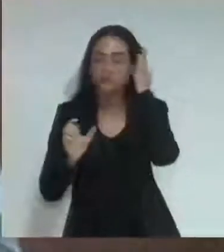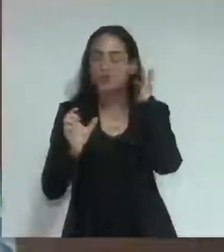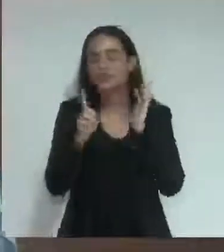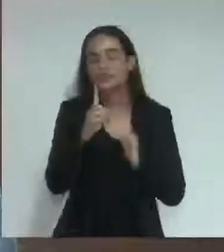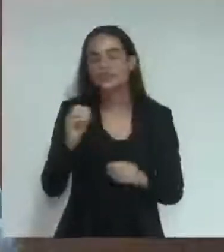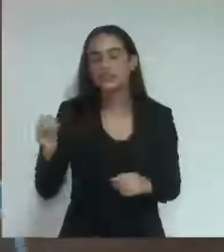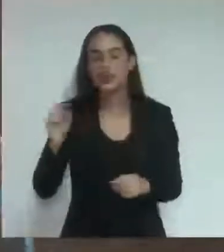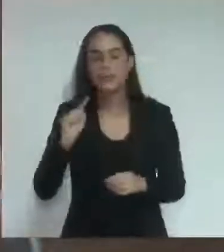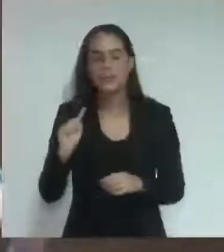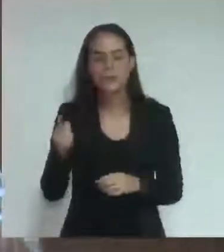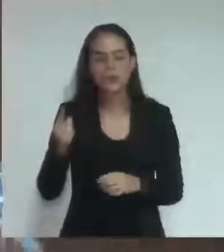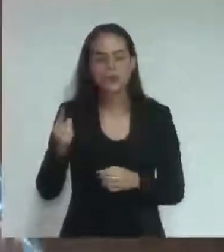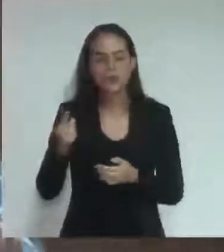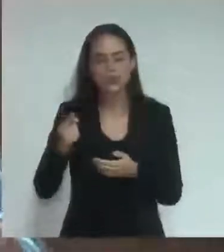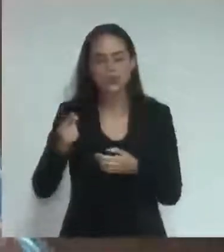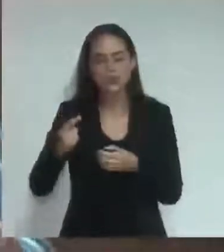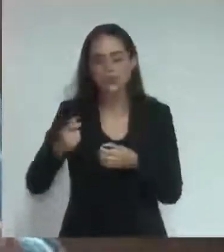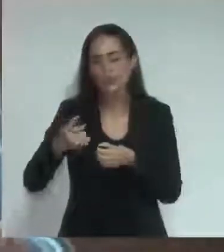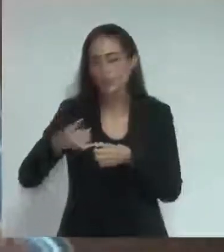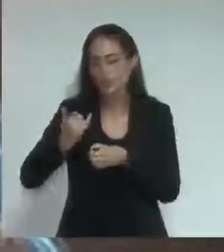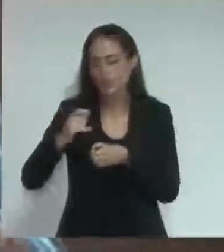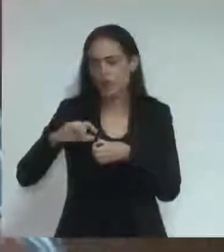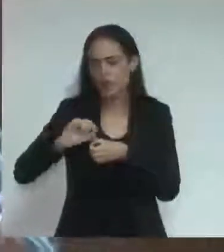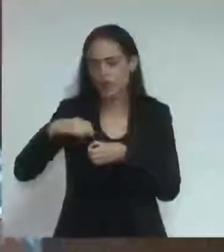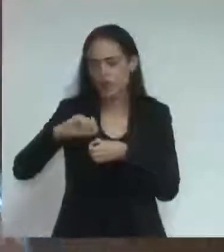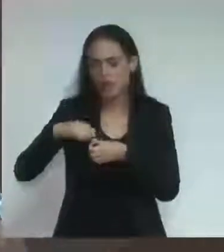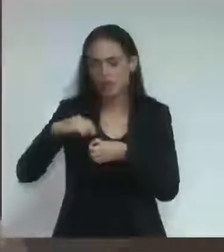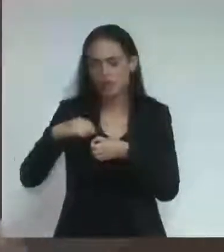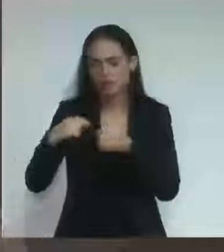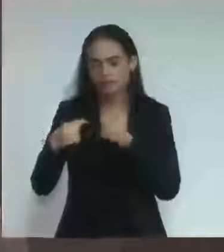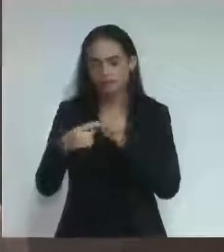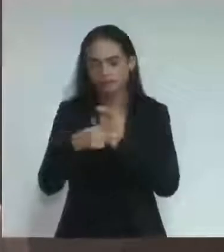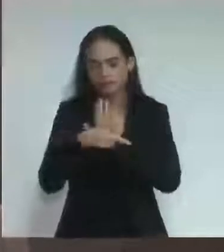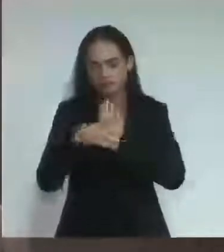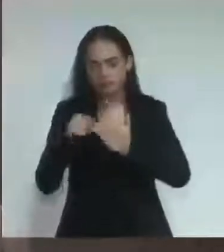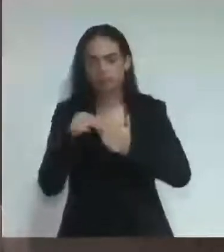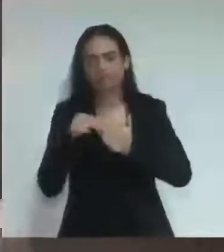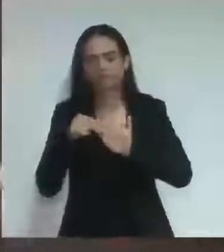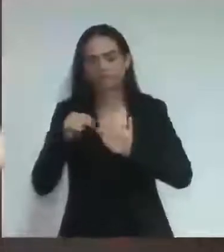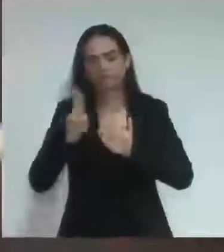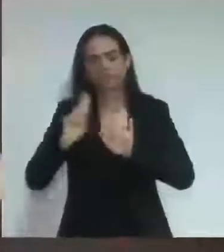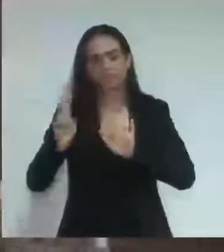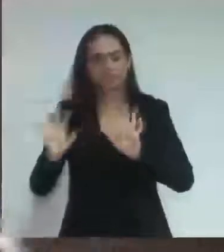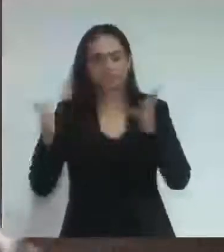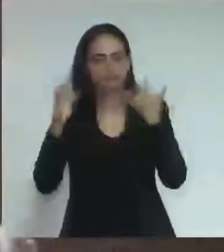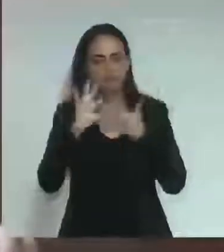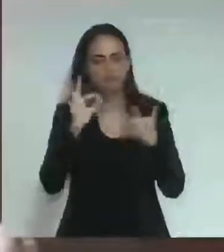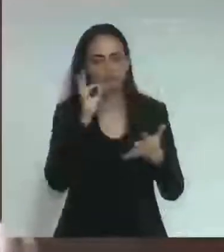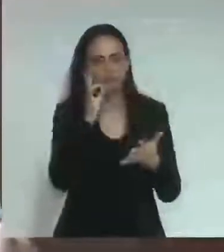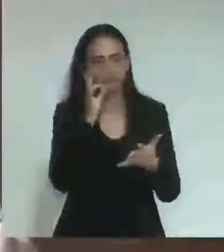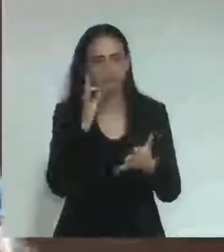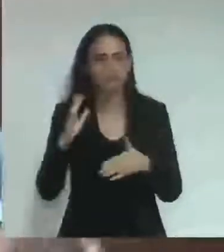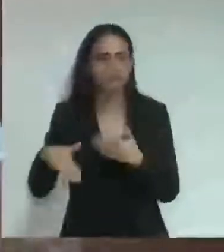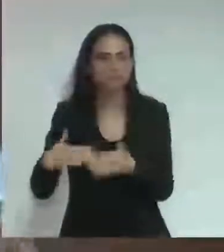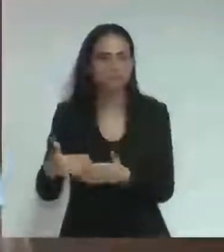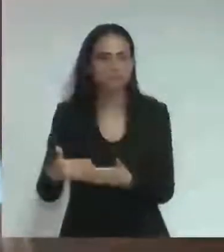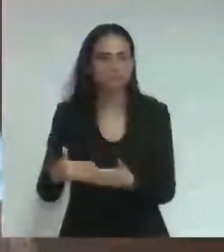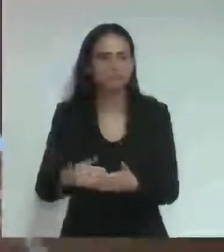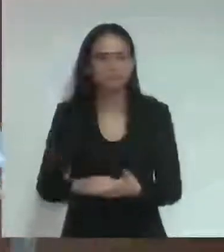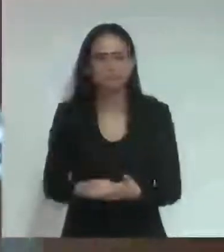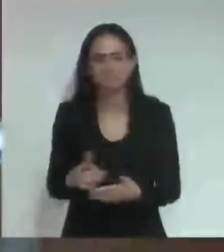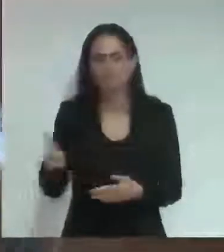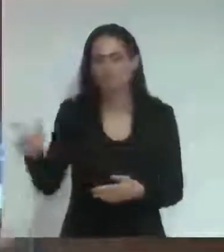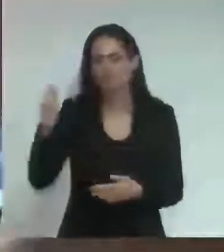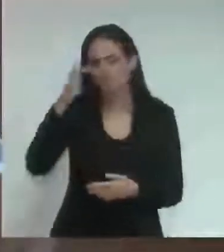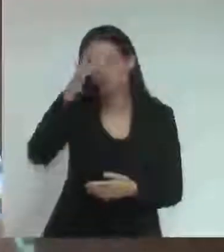nenhum. Foi feito o lançamento, inclusive, na sala do prefeito, tem foto no jornal lá com ele do lado. Depois veio falar que não sabia que era empresa, que foi isso.